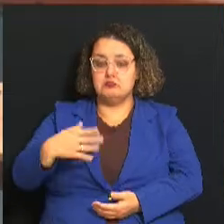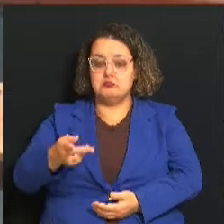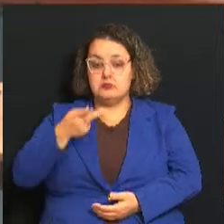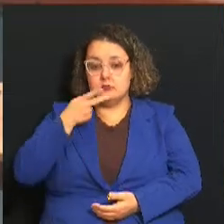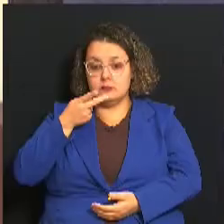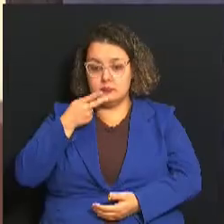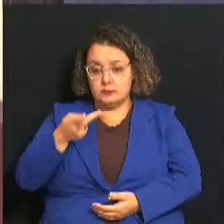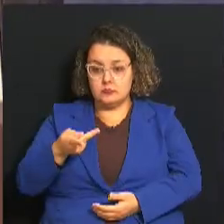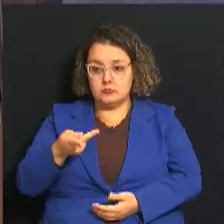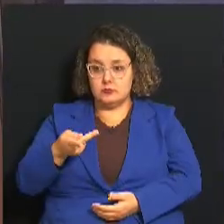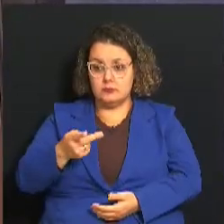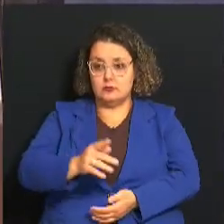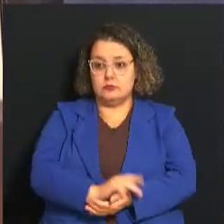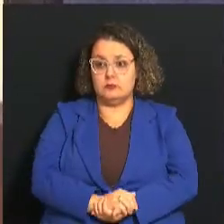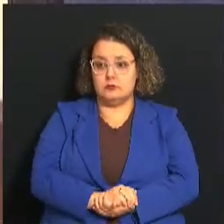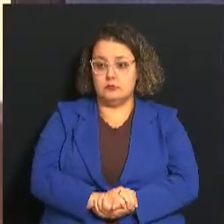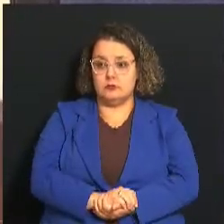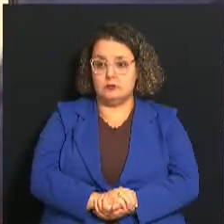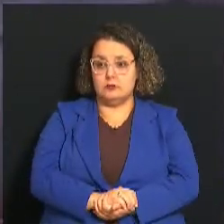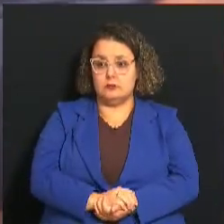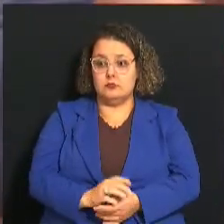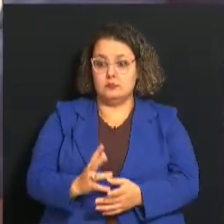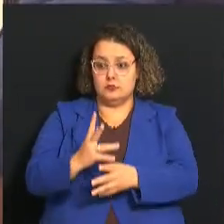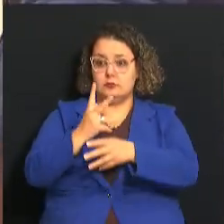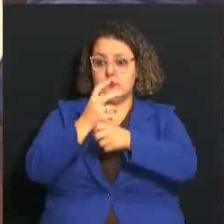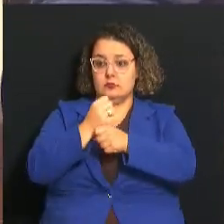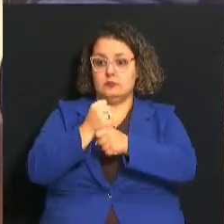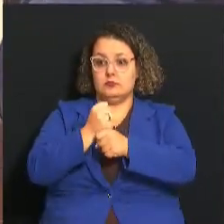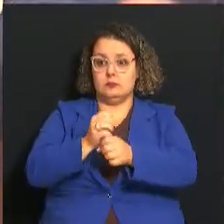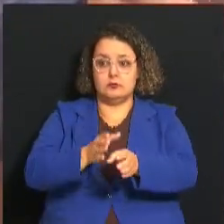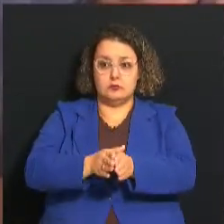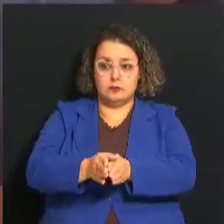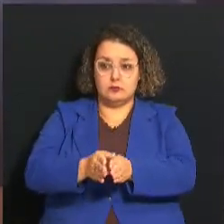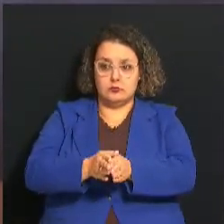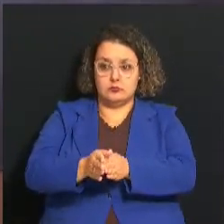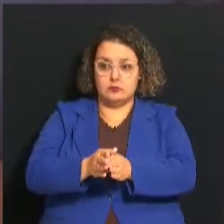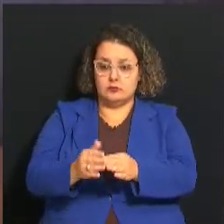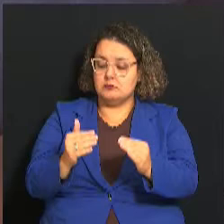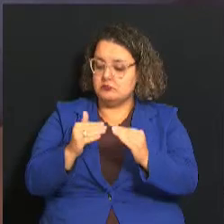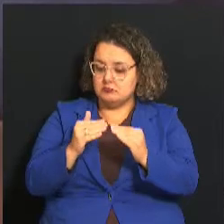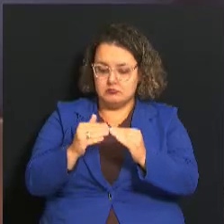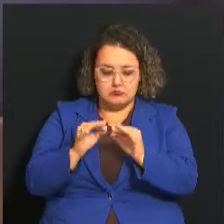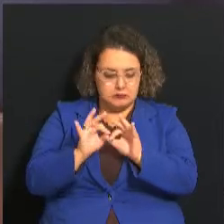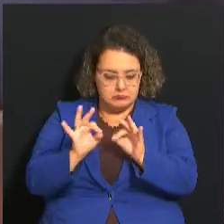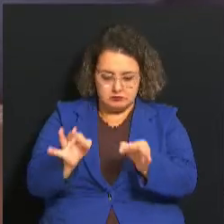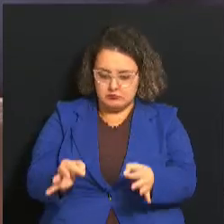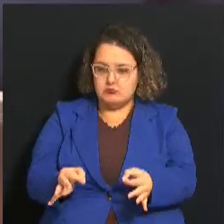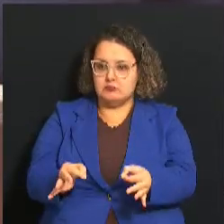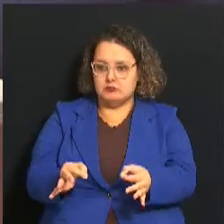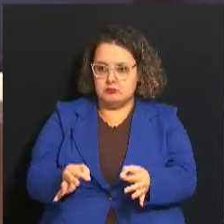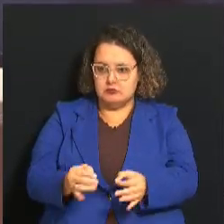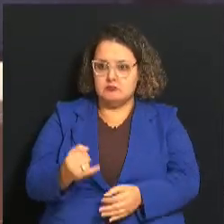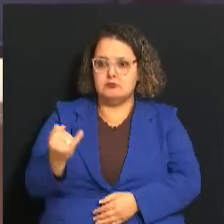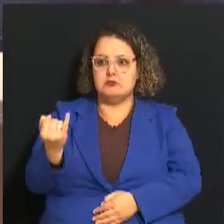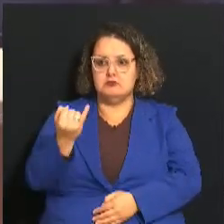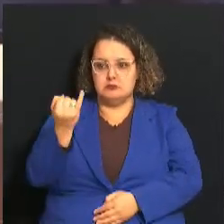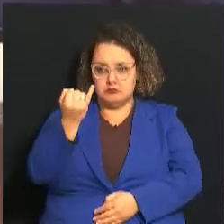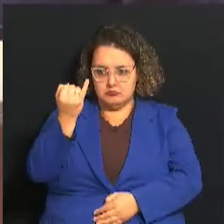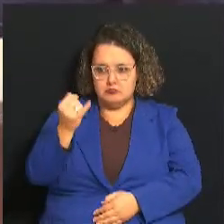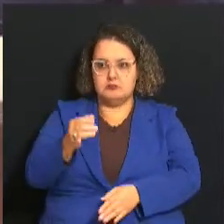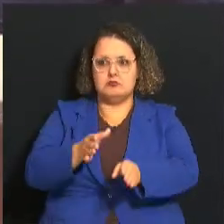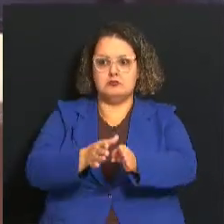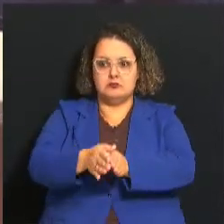relação ao fortalecimento dos conselhos. Concordo plenamente. Eu acho que é fundamental que os